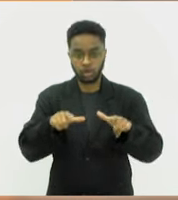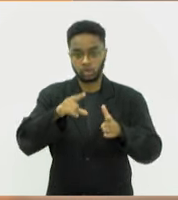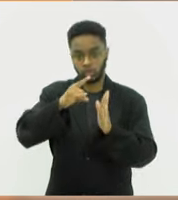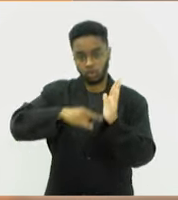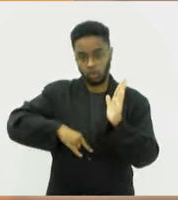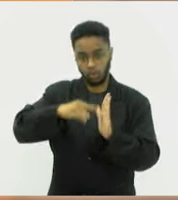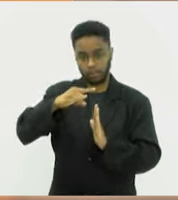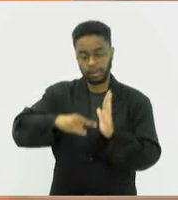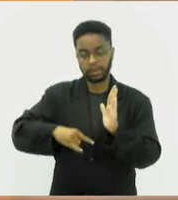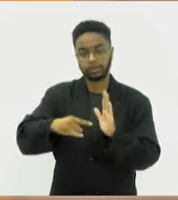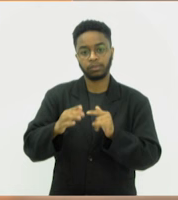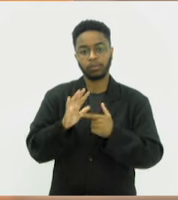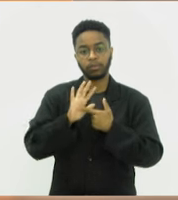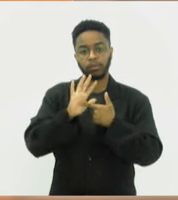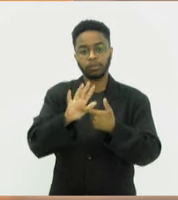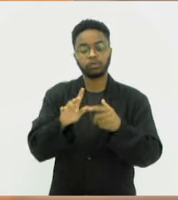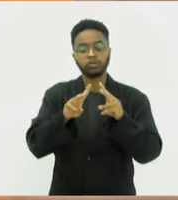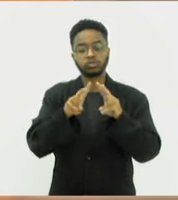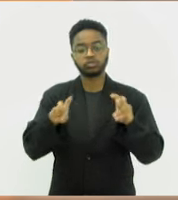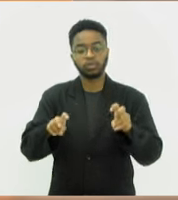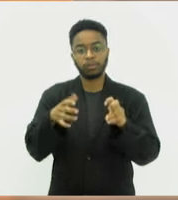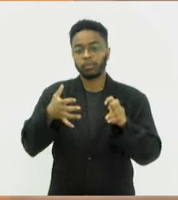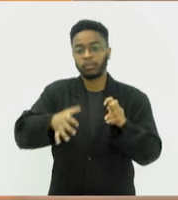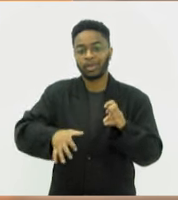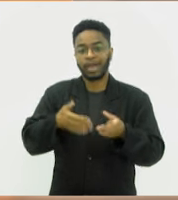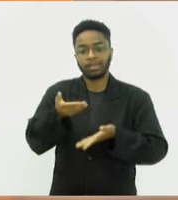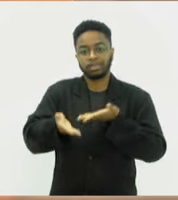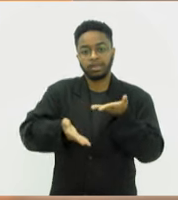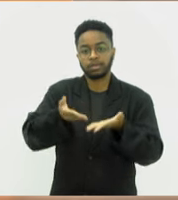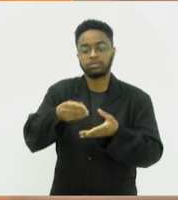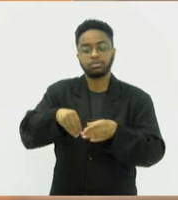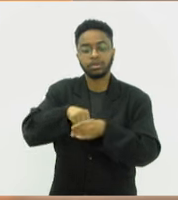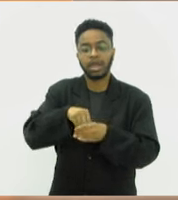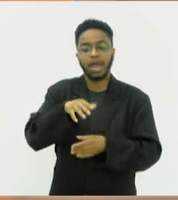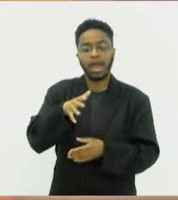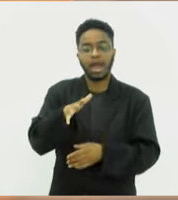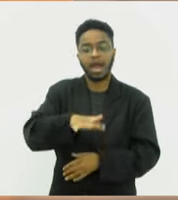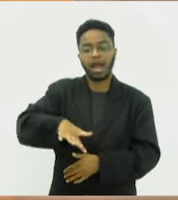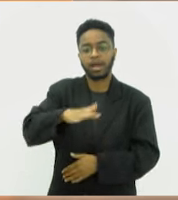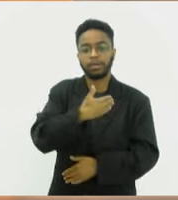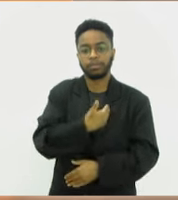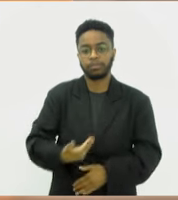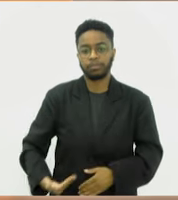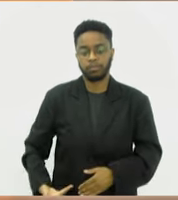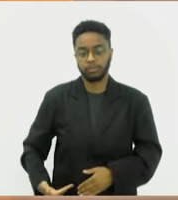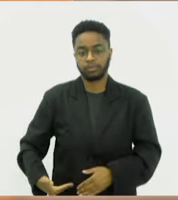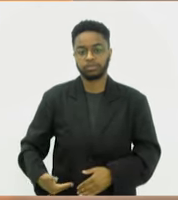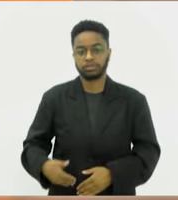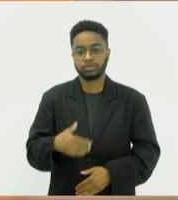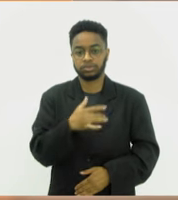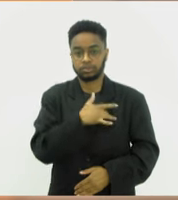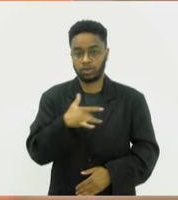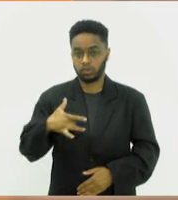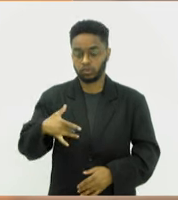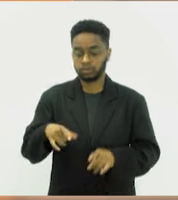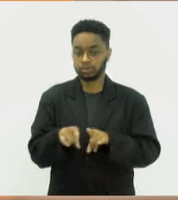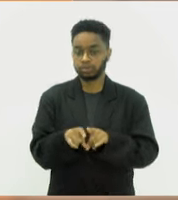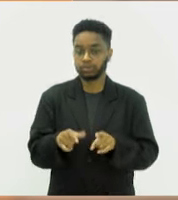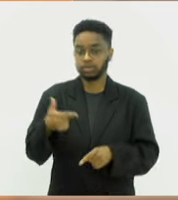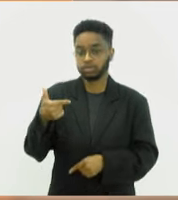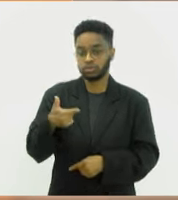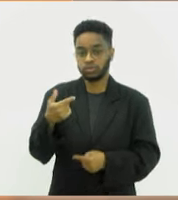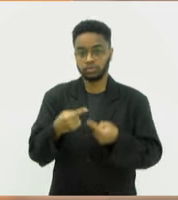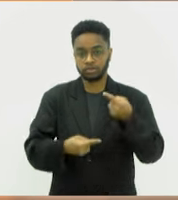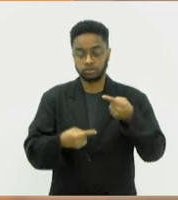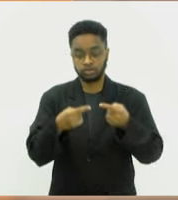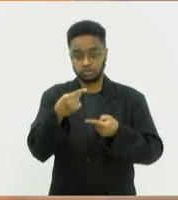documento que informe sobre a recusa de atendimento em unidades públicas de saúde. Em segunda discussão, projeto